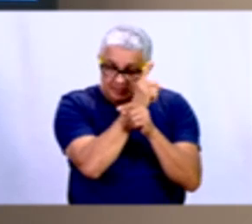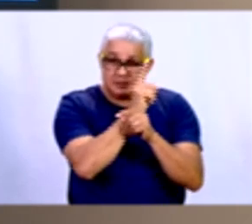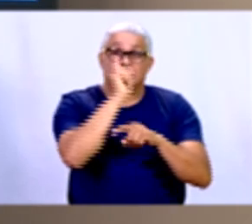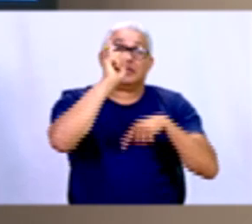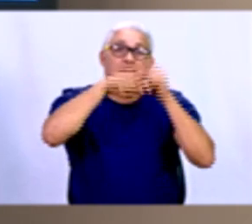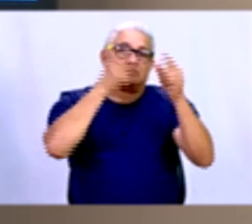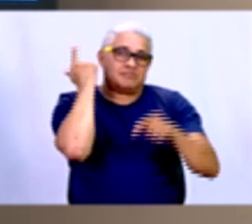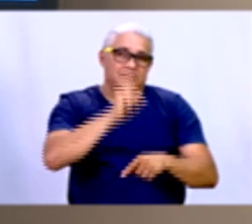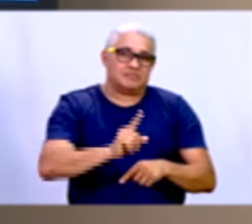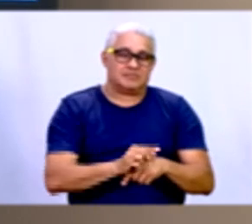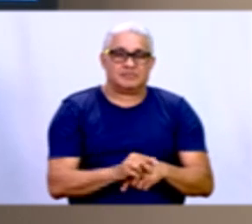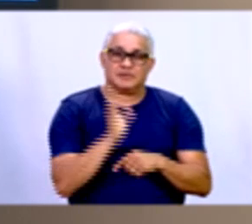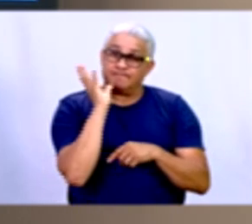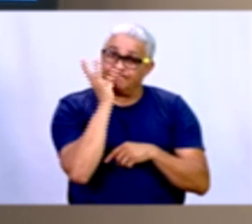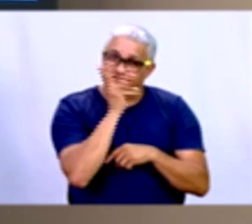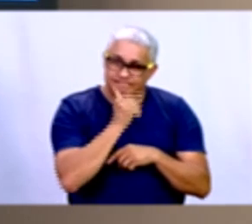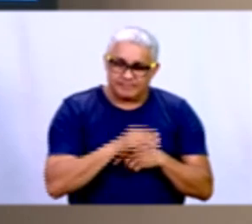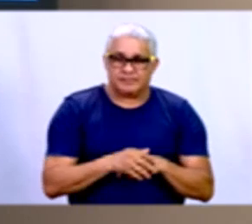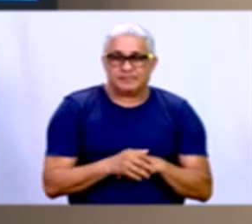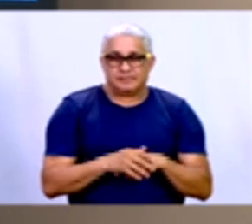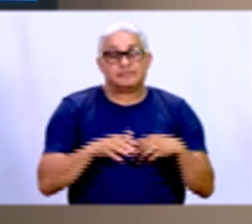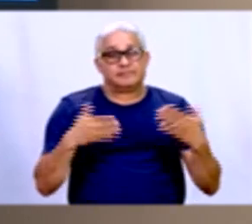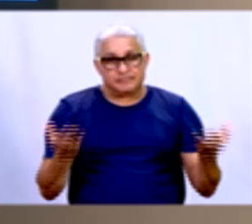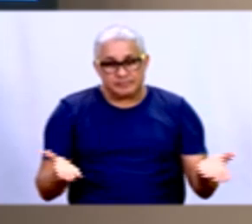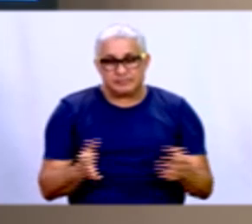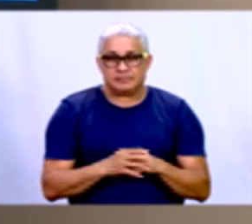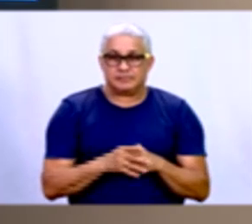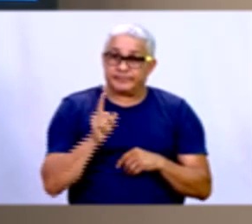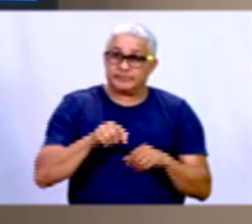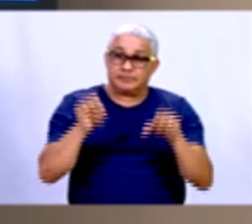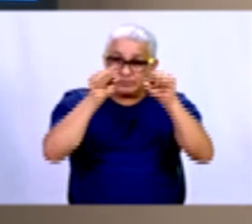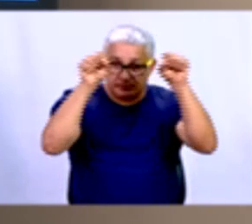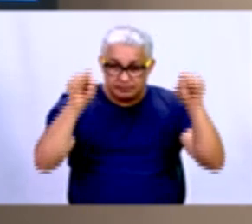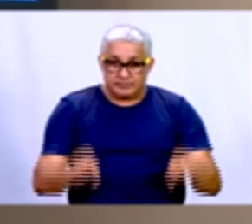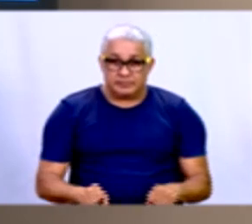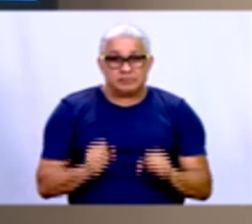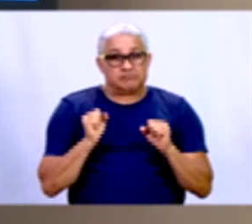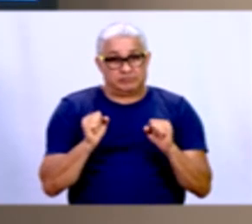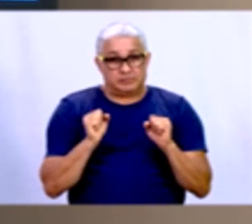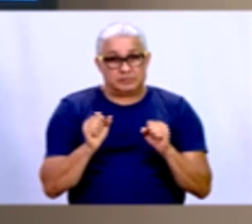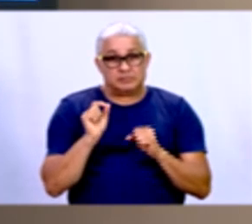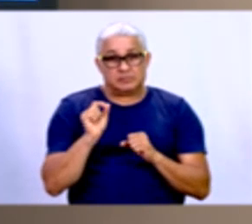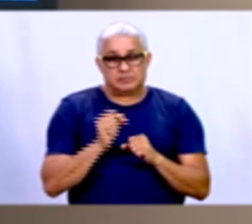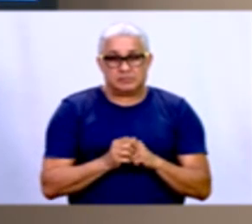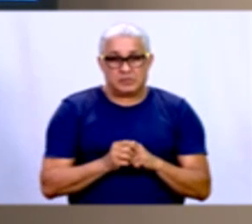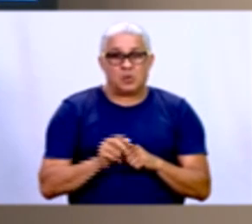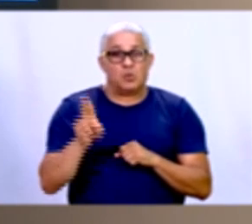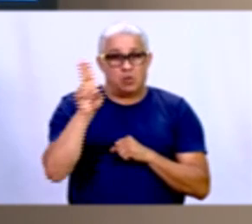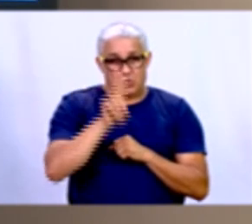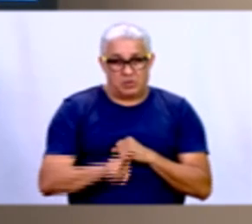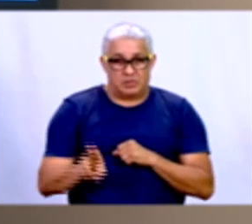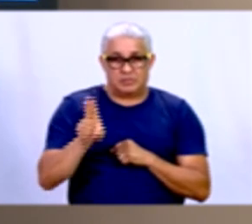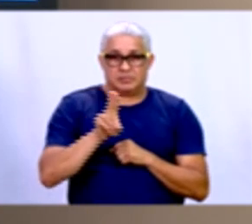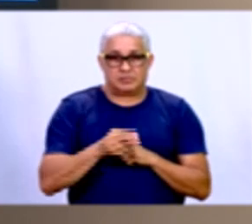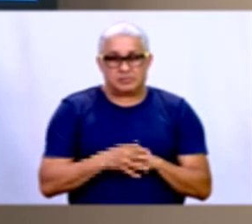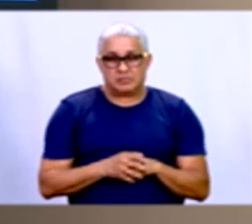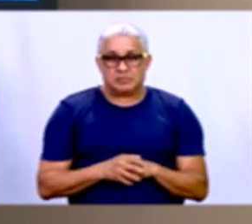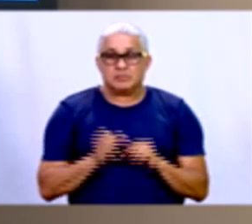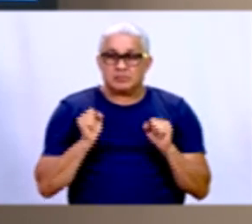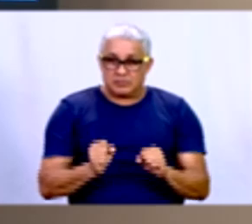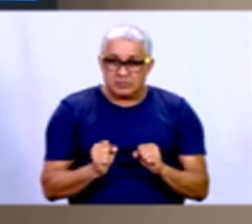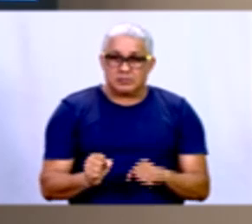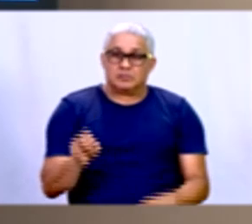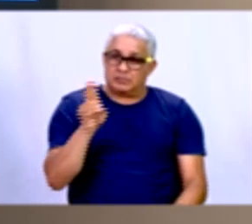consegue encontrar isso. Então, esse sistema, ele pode ser útil, ele pode